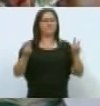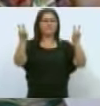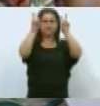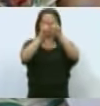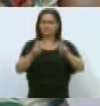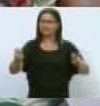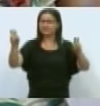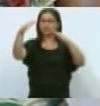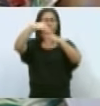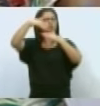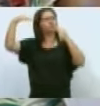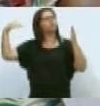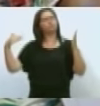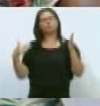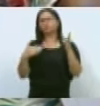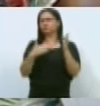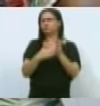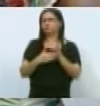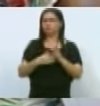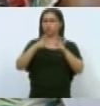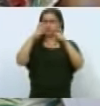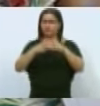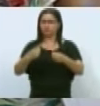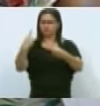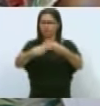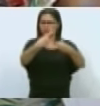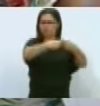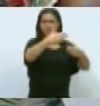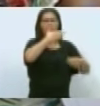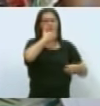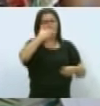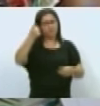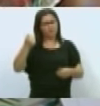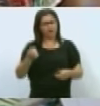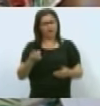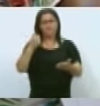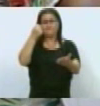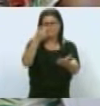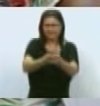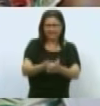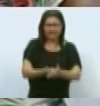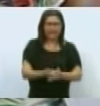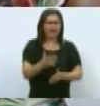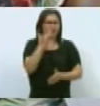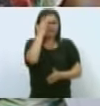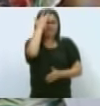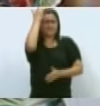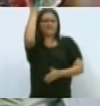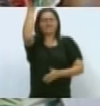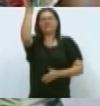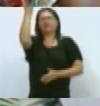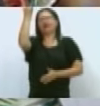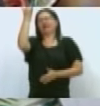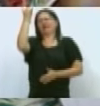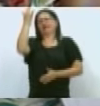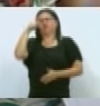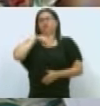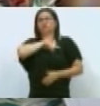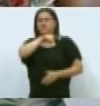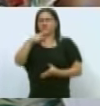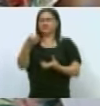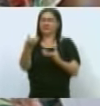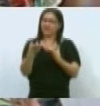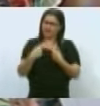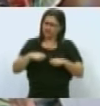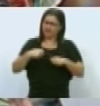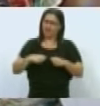mais. Tudo isso nas melhores regiões aqui da cidade e com condições que só a maior construtora do Brasil pode oferecer para você. A